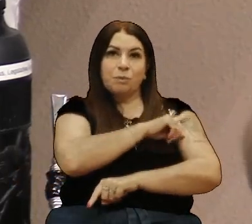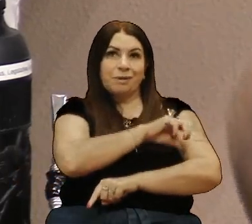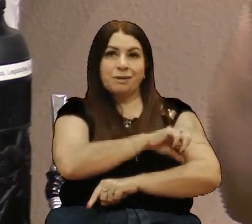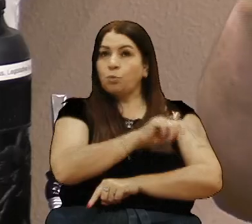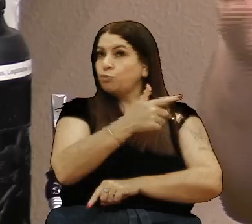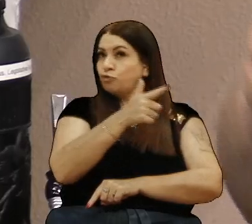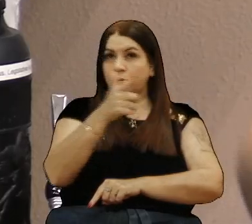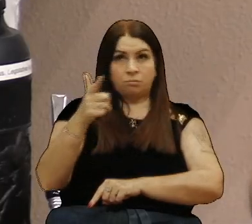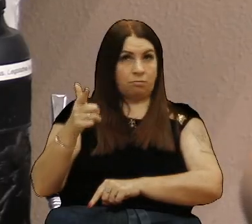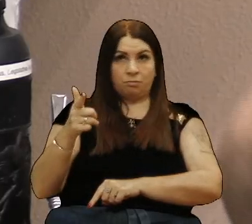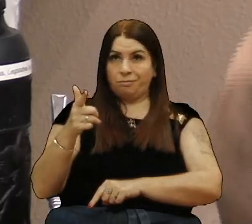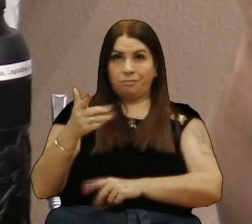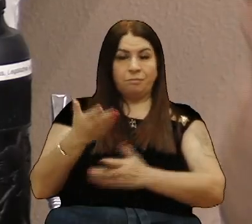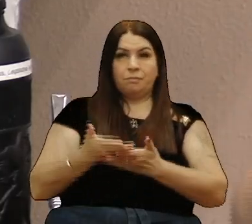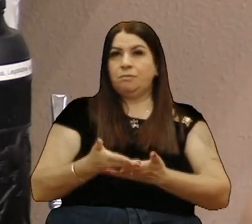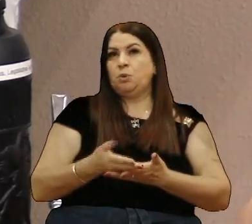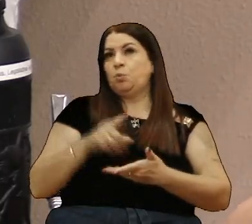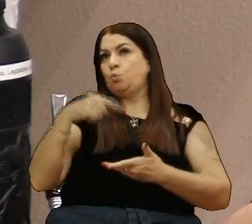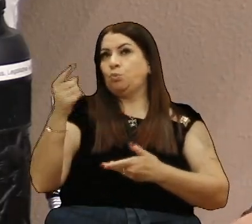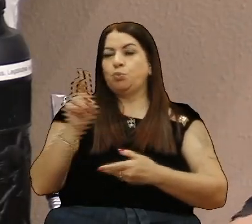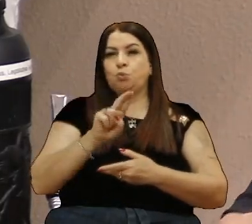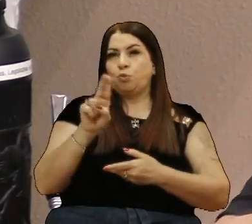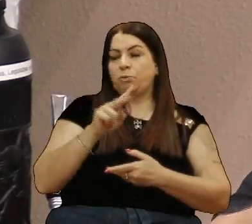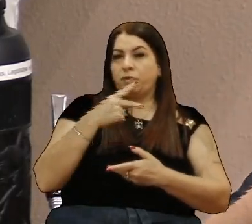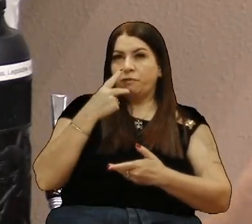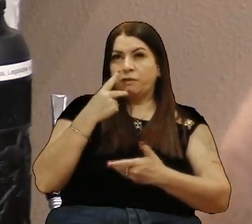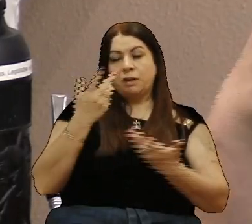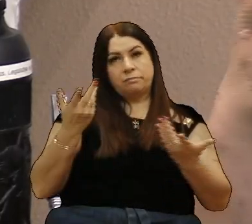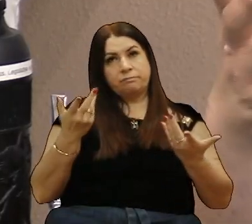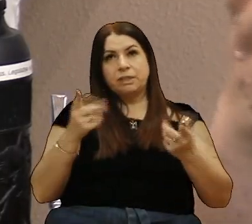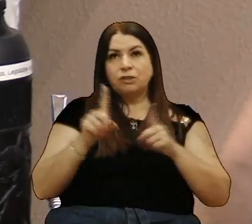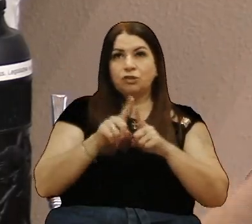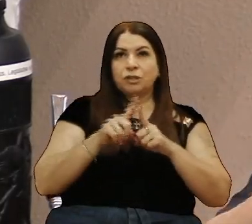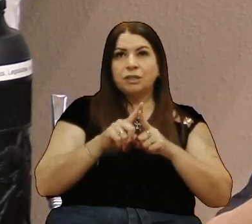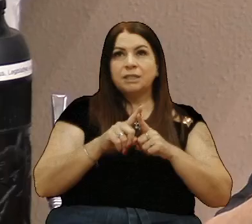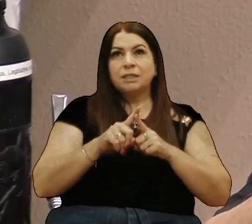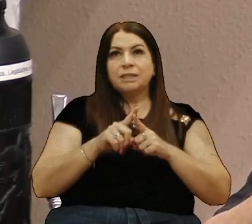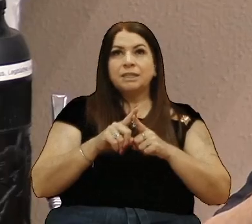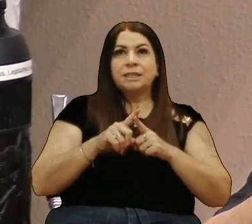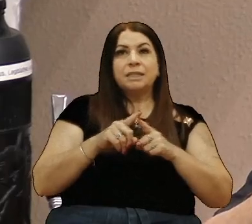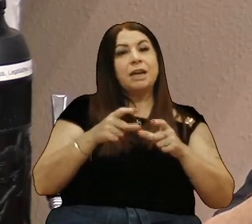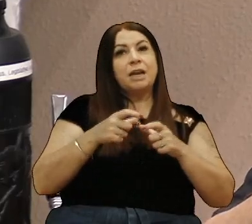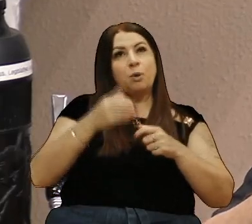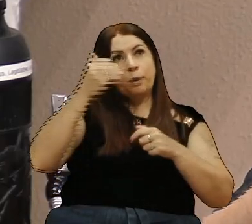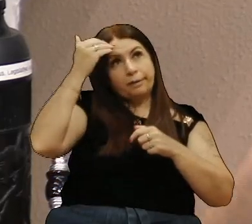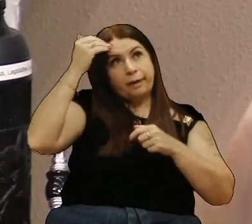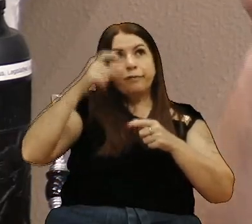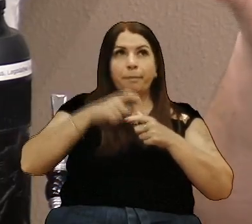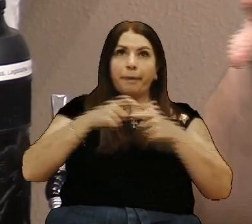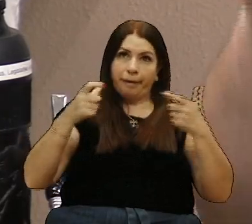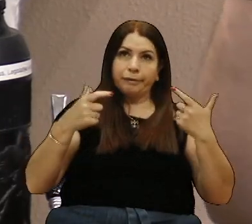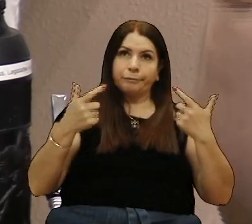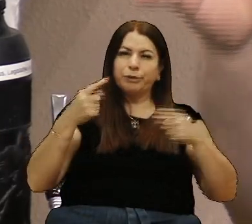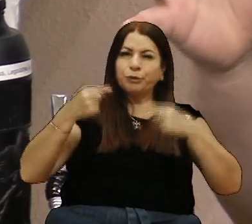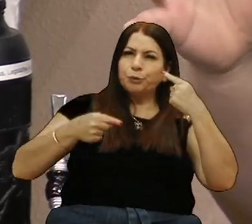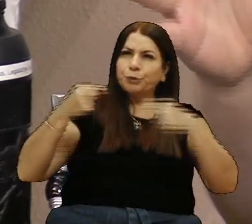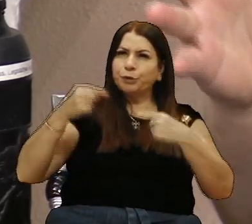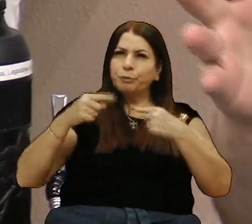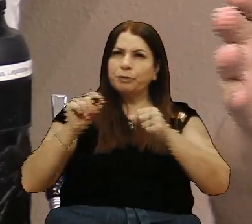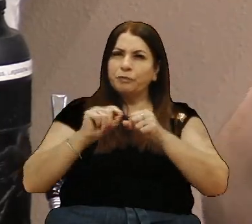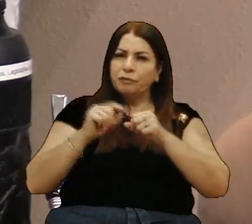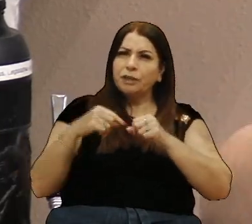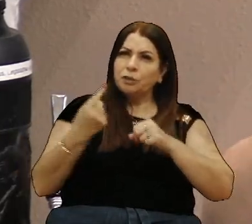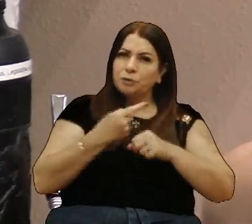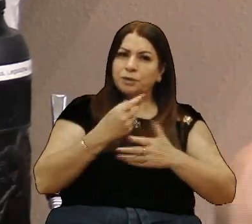né? Era um outro nome que se dava a isso, e até existia uma tolerância um pouco até maior, inclusive. É uma série de discussões que podem ser feitas a